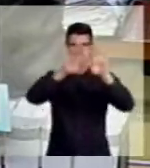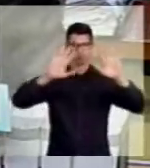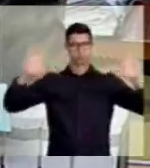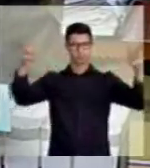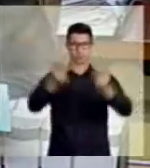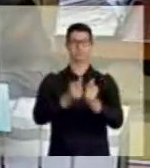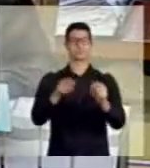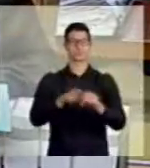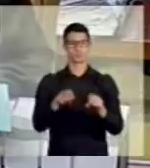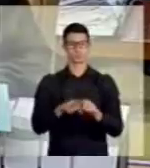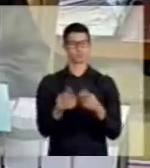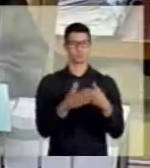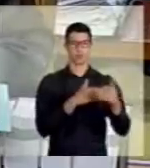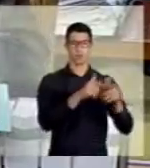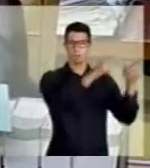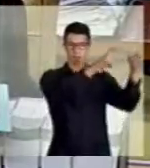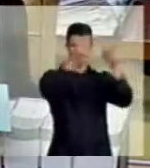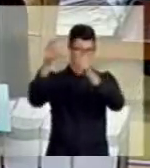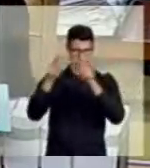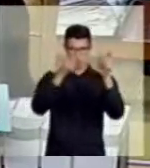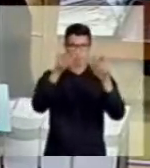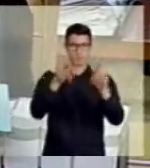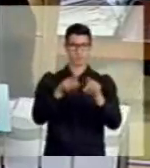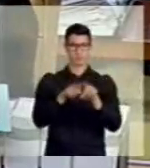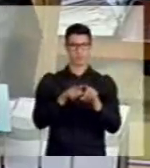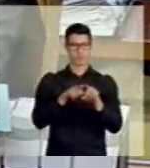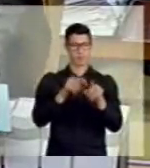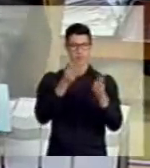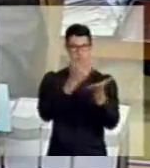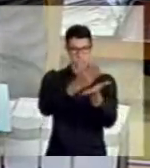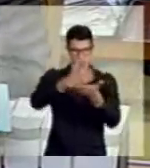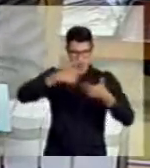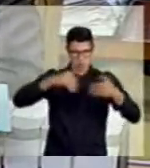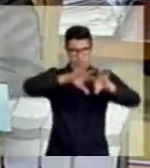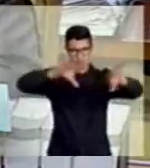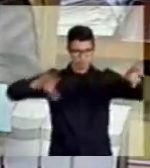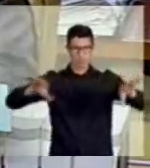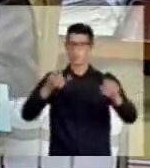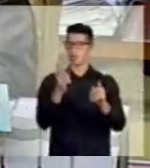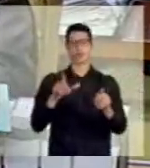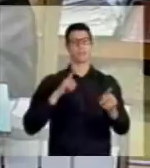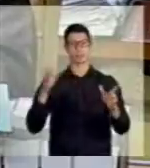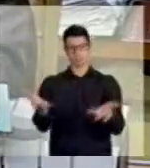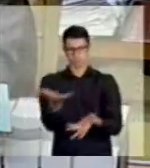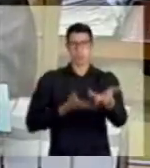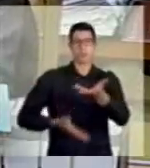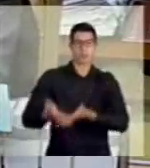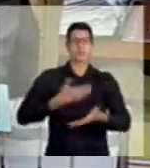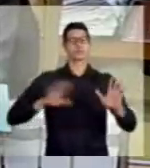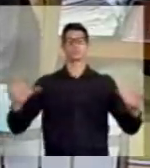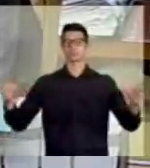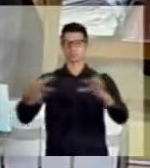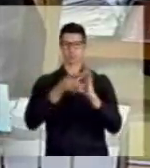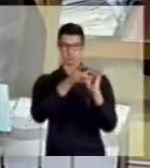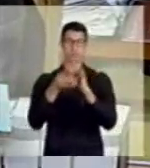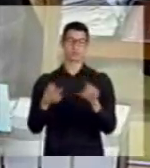são interdependentes, são indivisíveis e são interrelacionados. Sendo